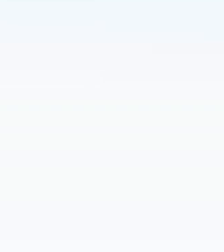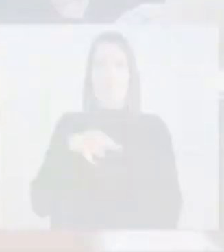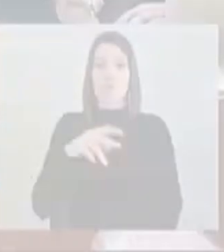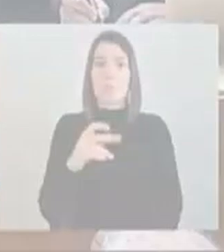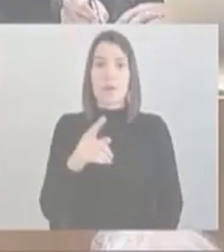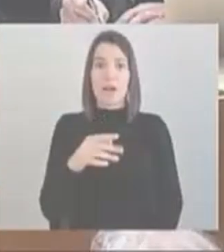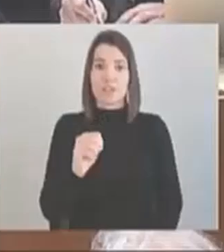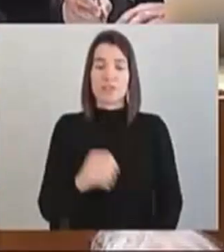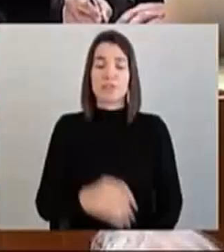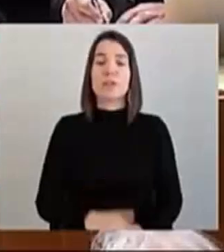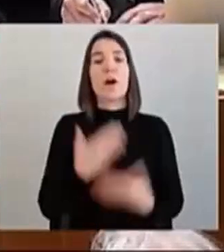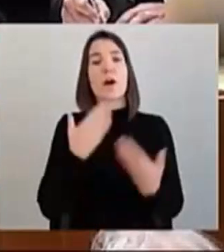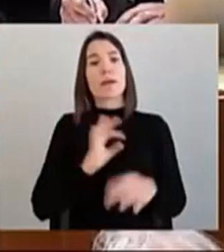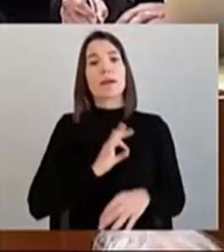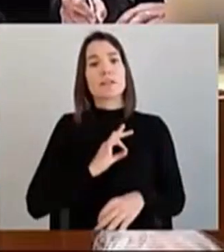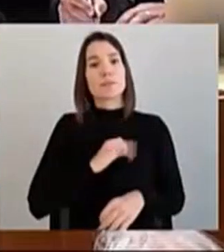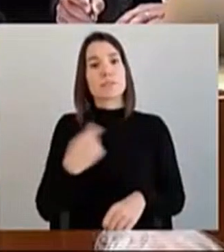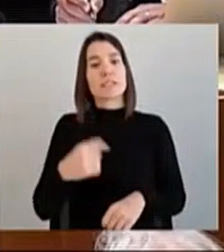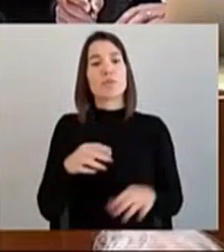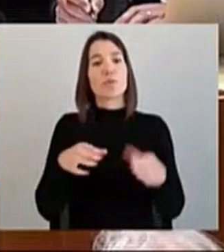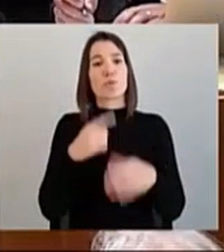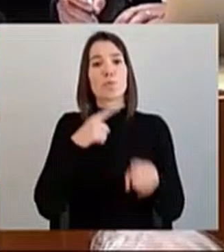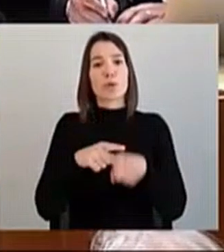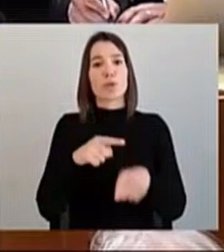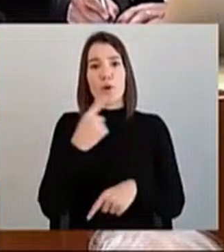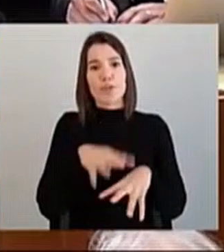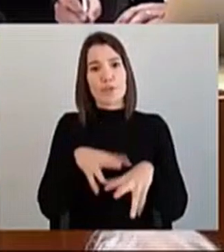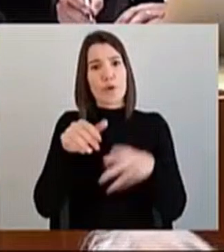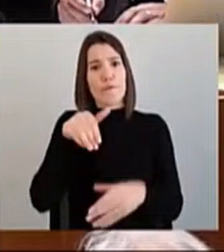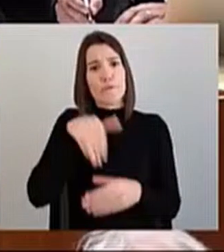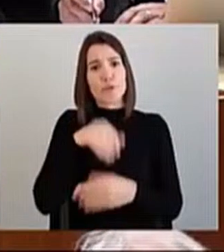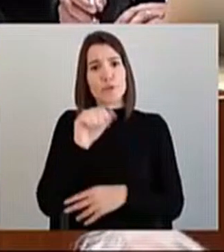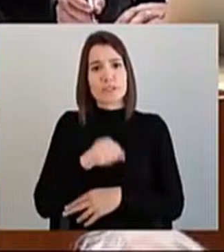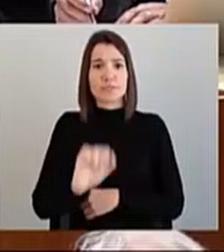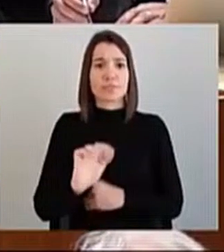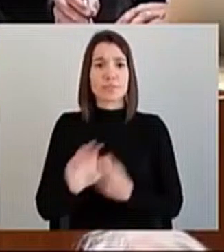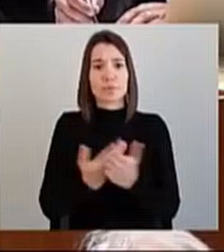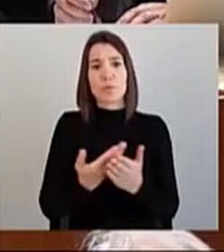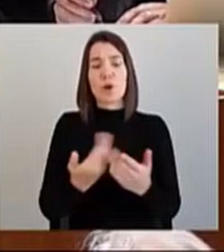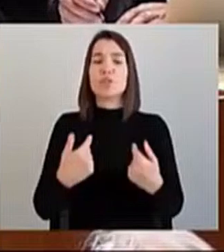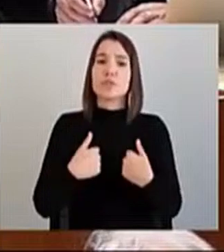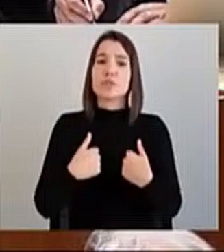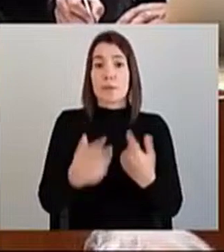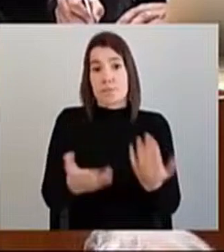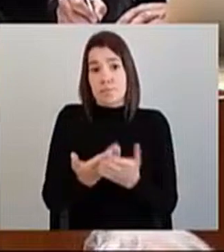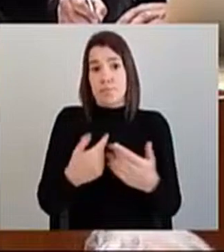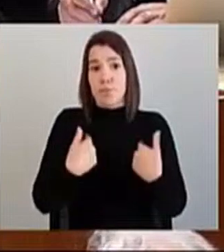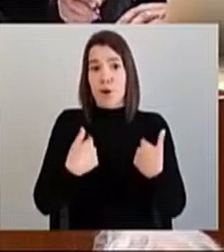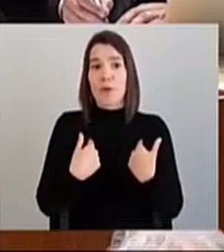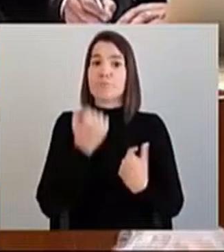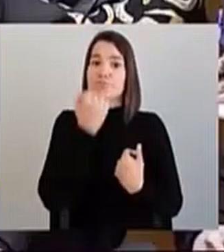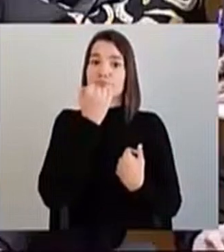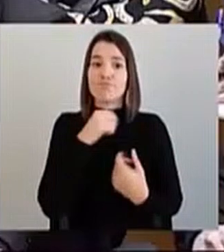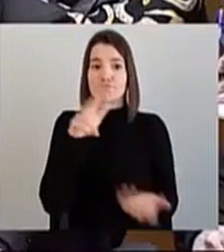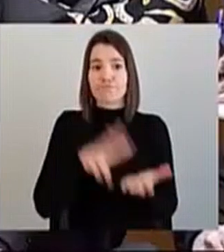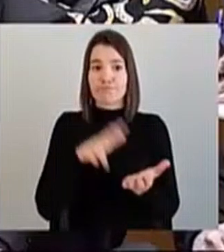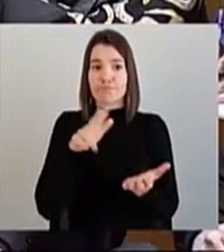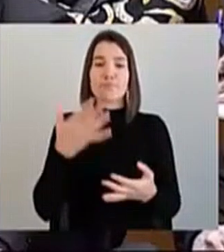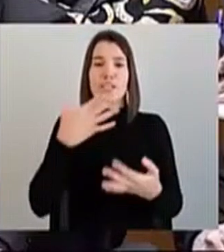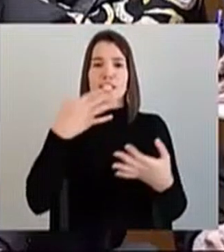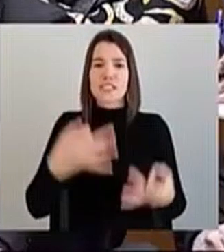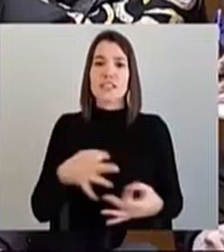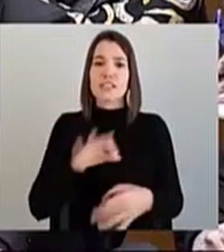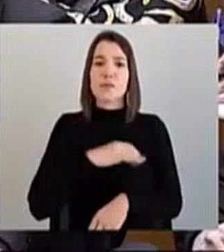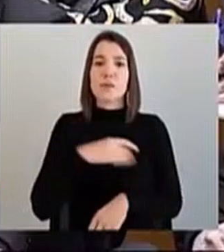Muito obrigado, Sr. Presidente. O Grupo Política Valeiro Eras votou a favor desta proposta que apresentou e congratula-se pela sua aprovação, na certeza de que o Sr.